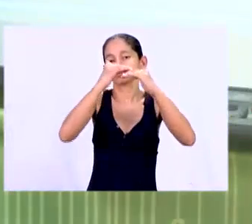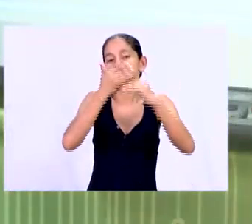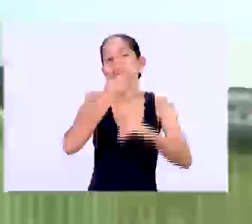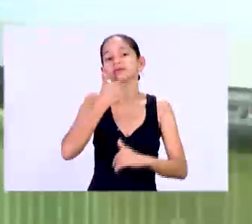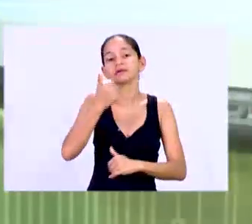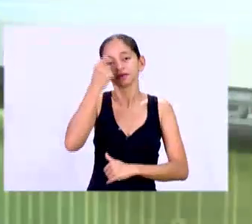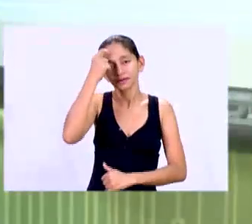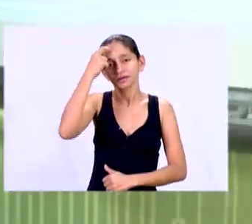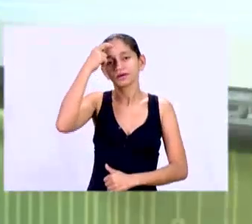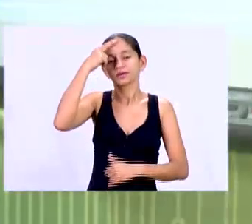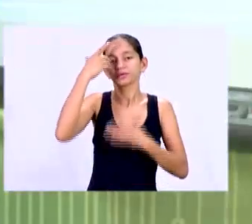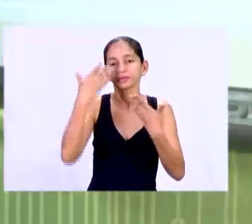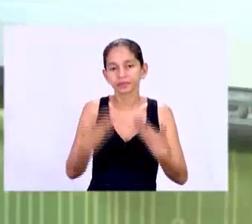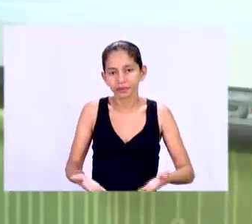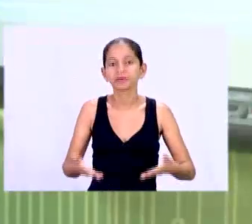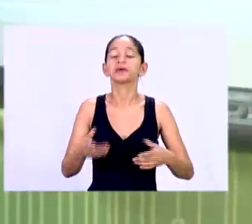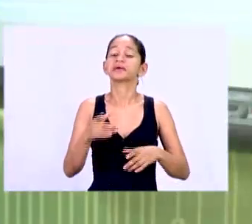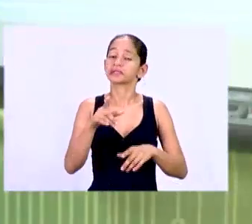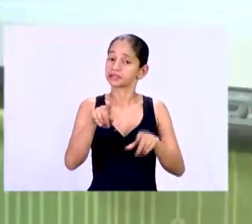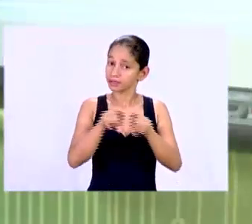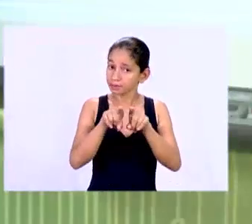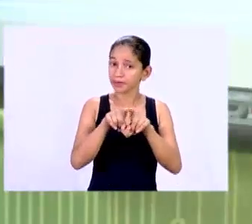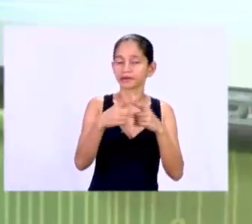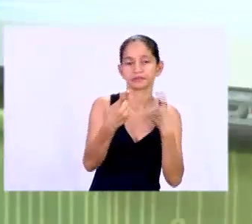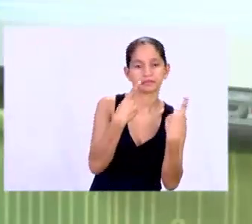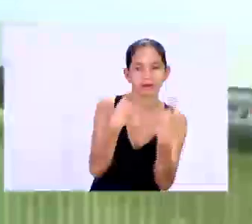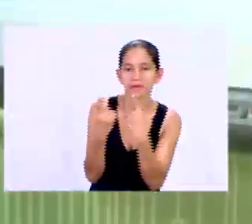podem, através do diálogo, né,